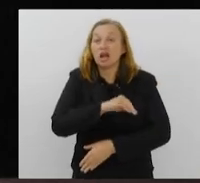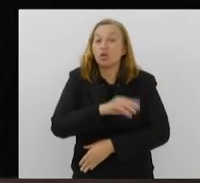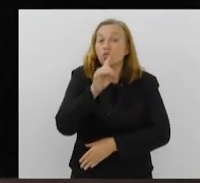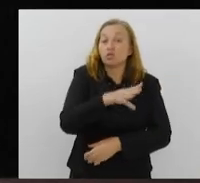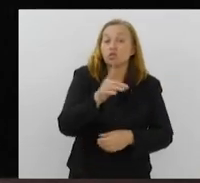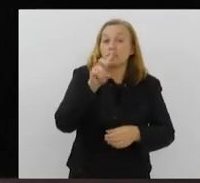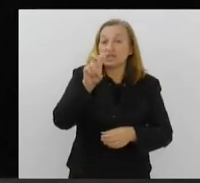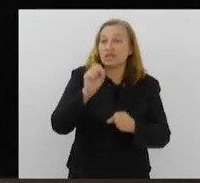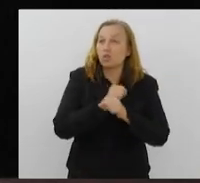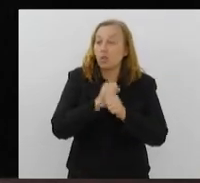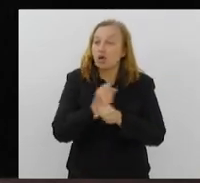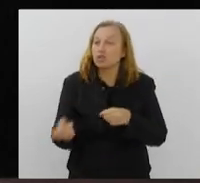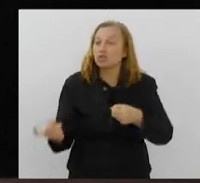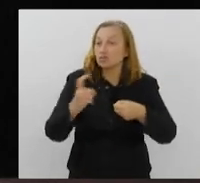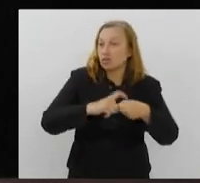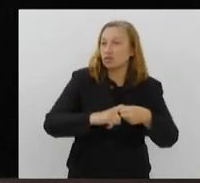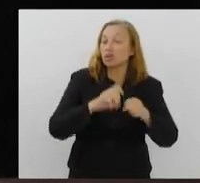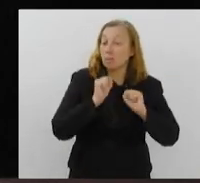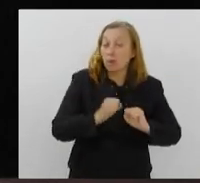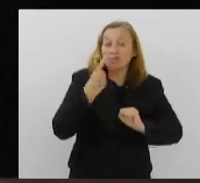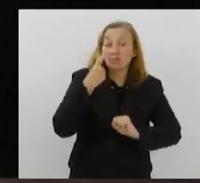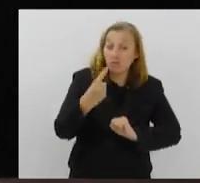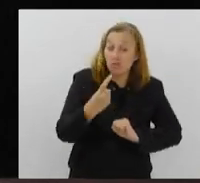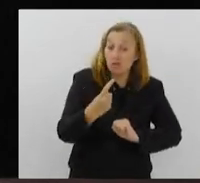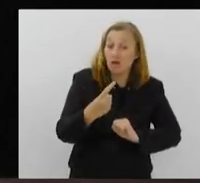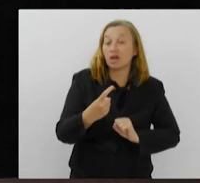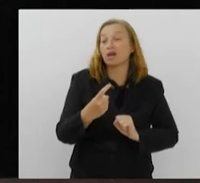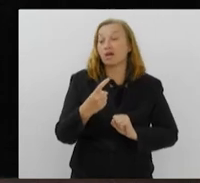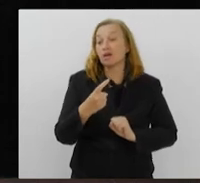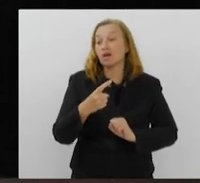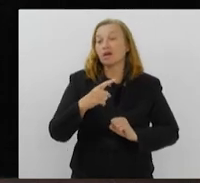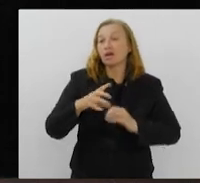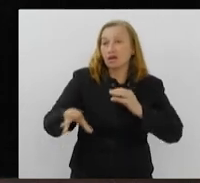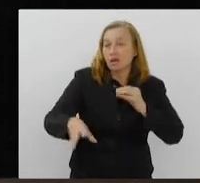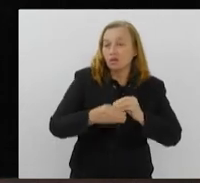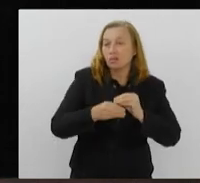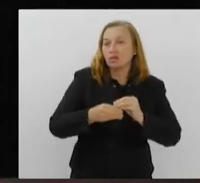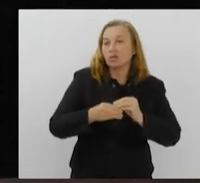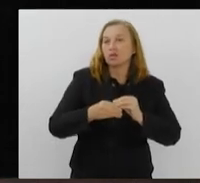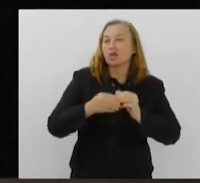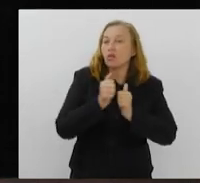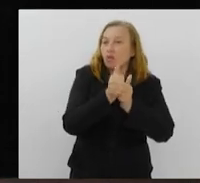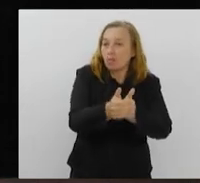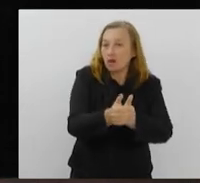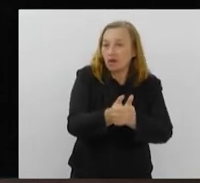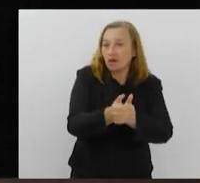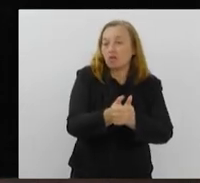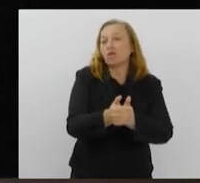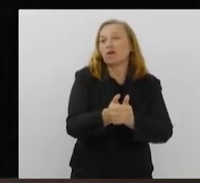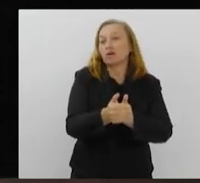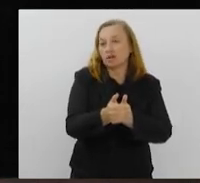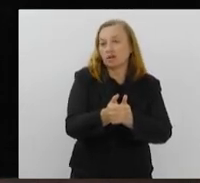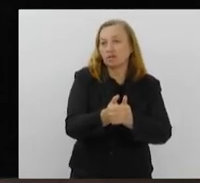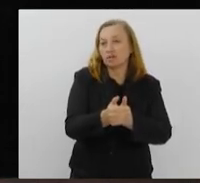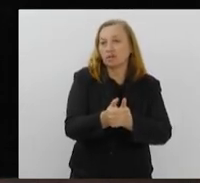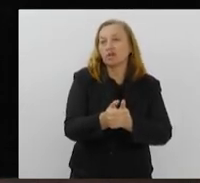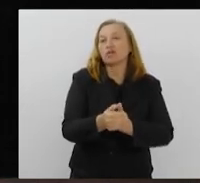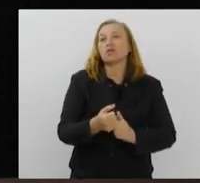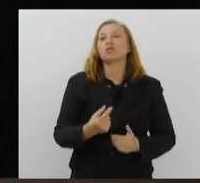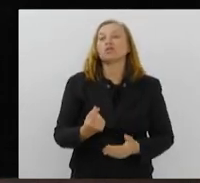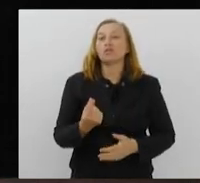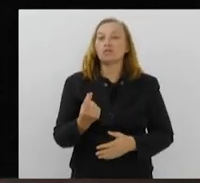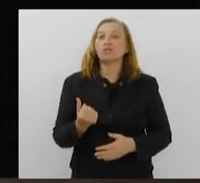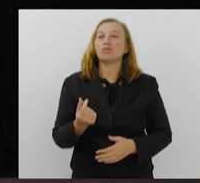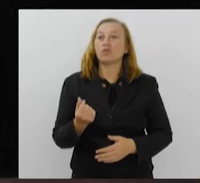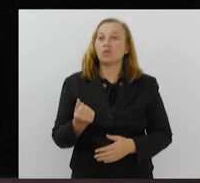para que possam ver os seus vencimentos, no mínimo, acompanharem o aumento sensível do custo de vida no estado